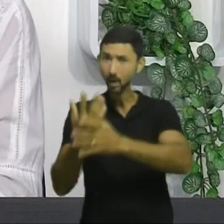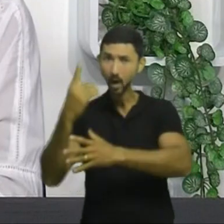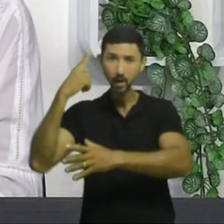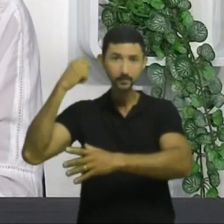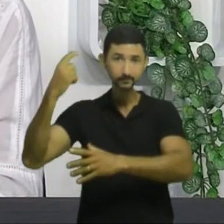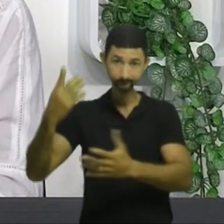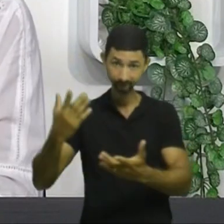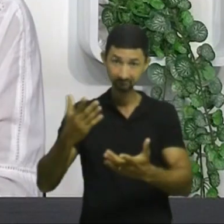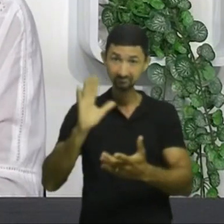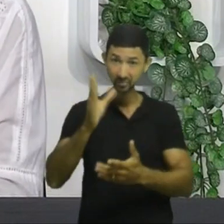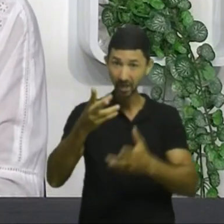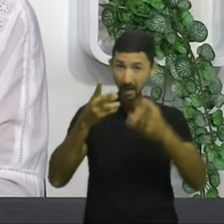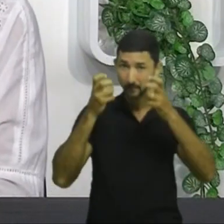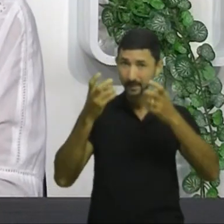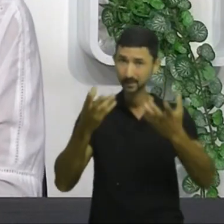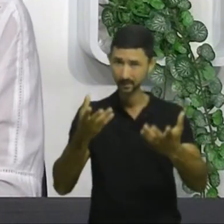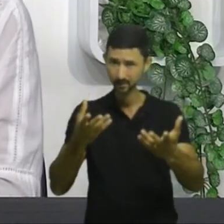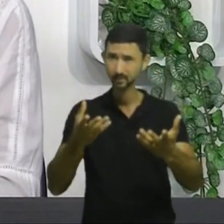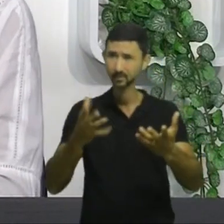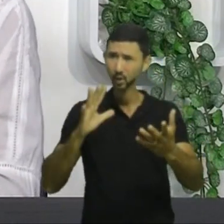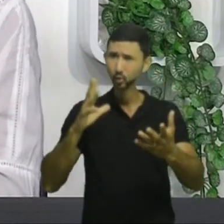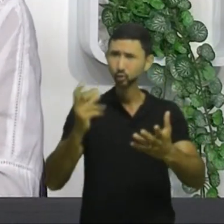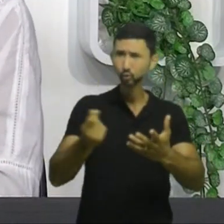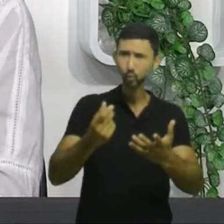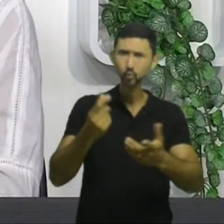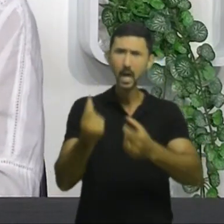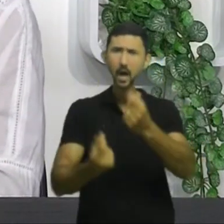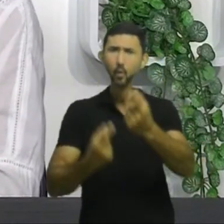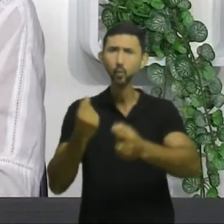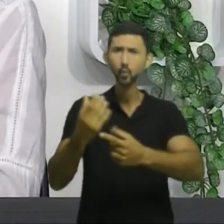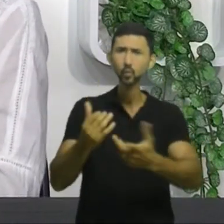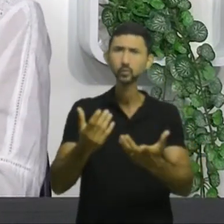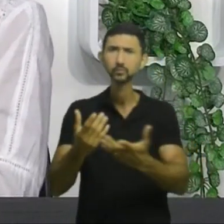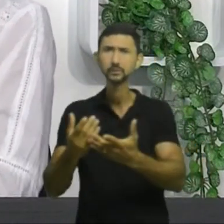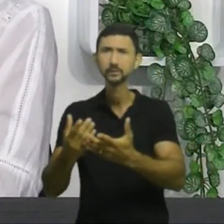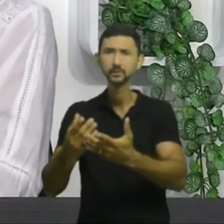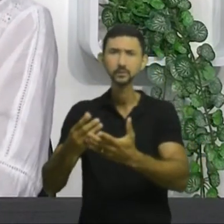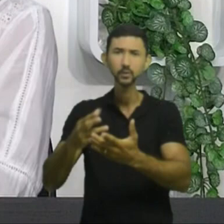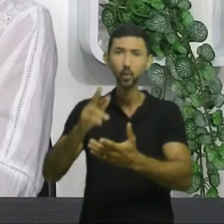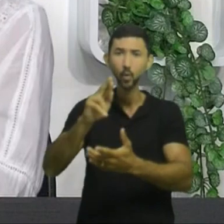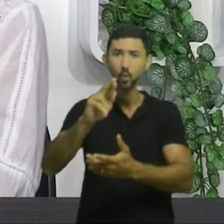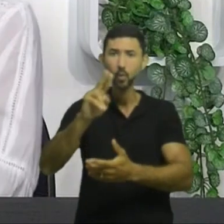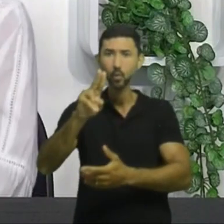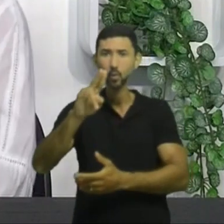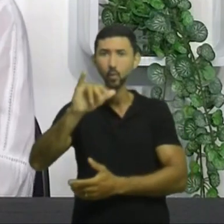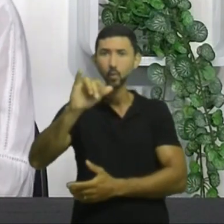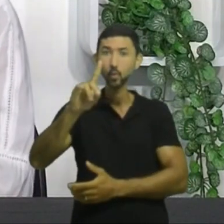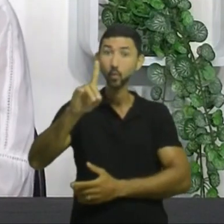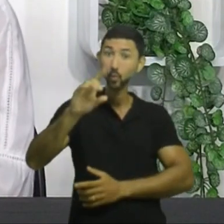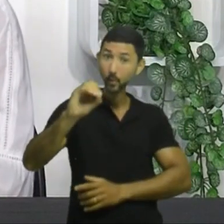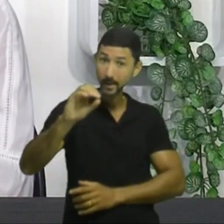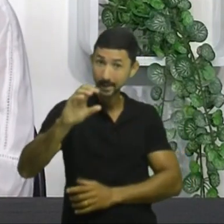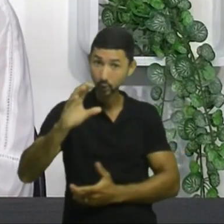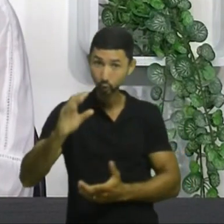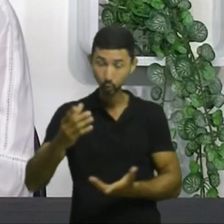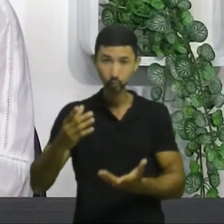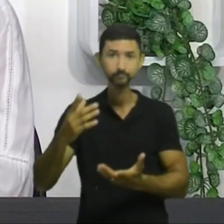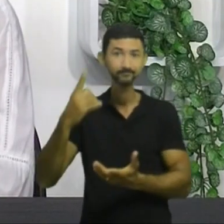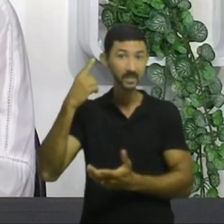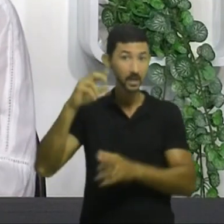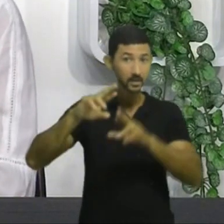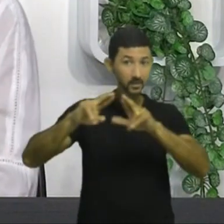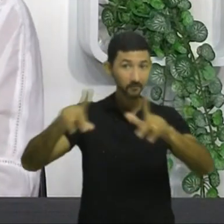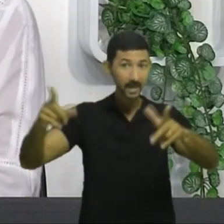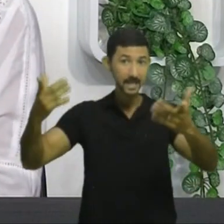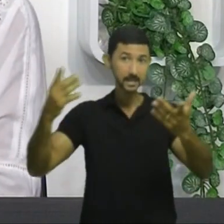som? O quanto que isso tudo, alguns produzem ruídos, não são barulhos. Lembra que eu falei no